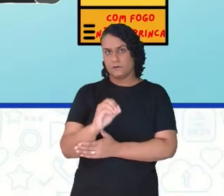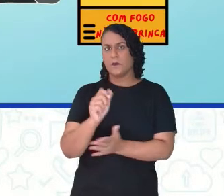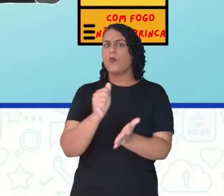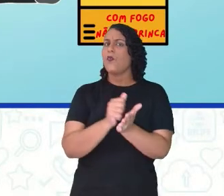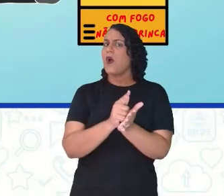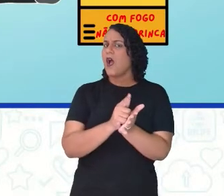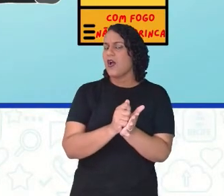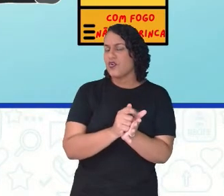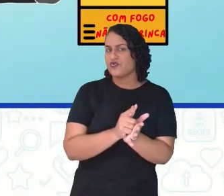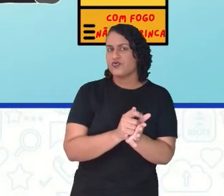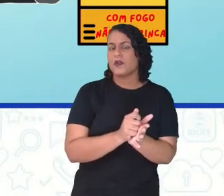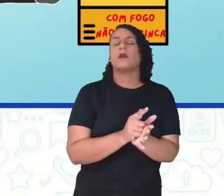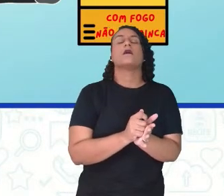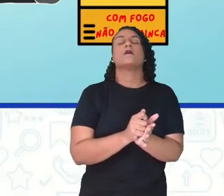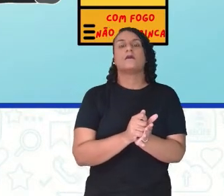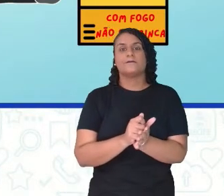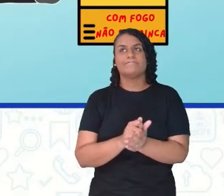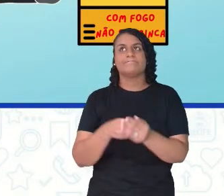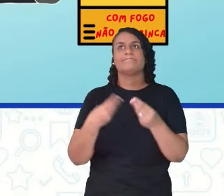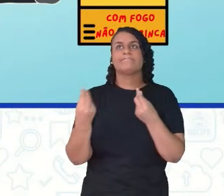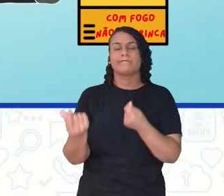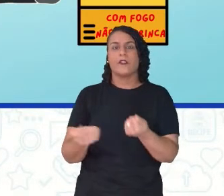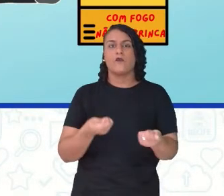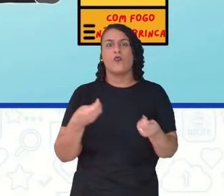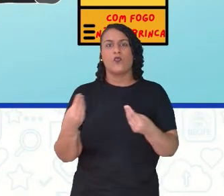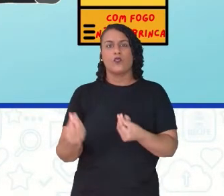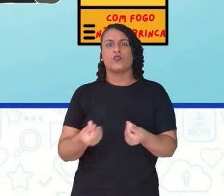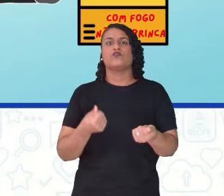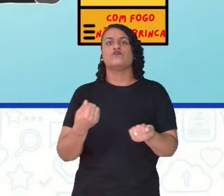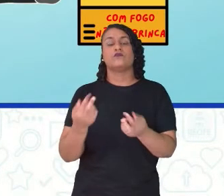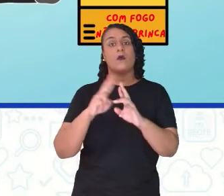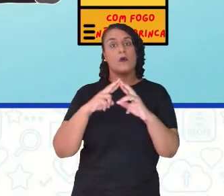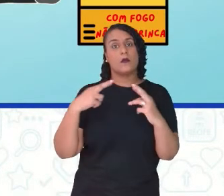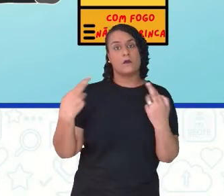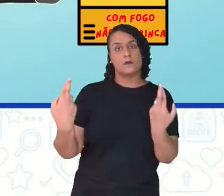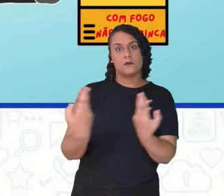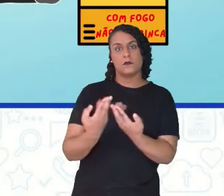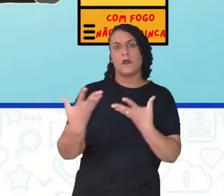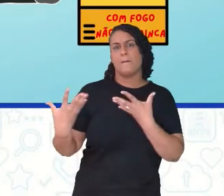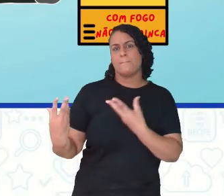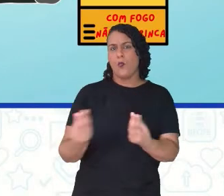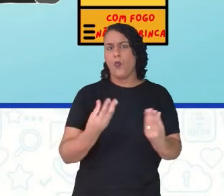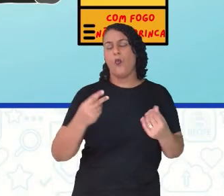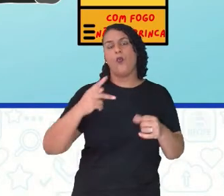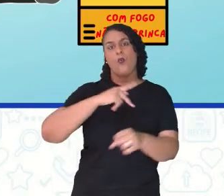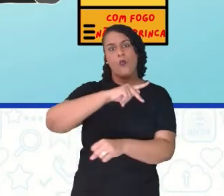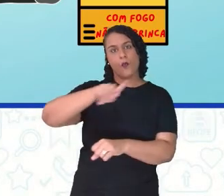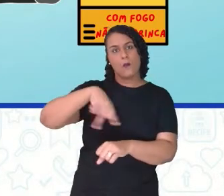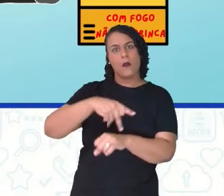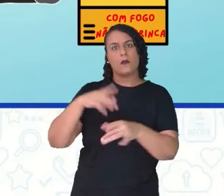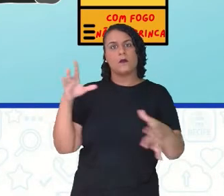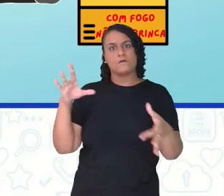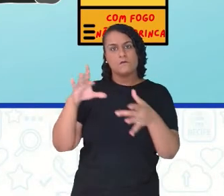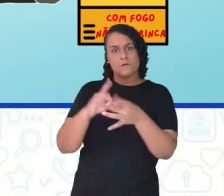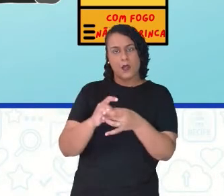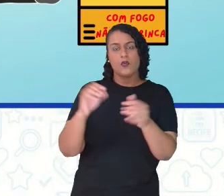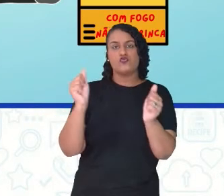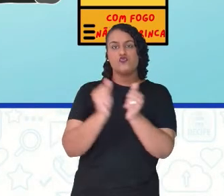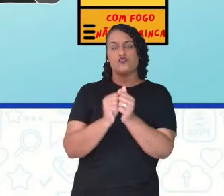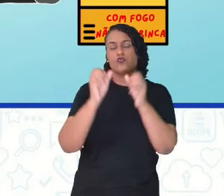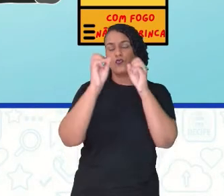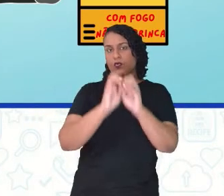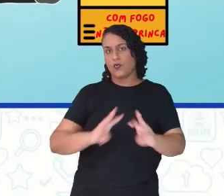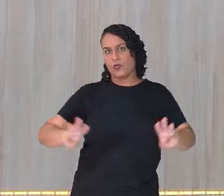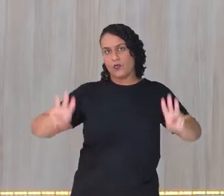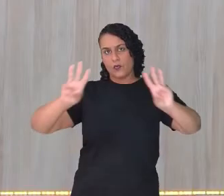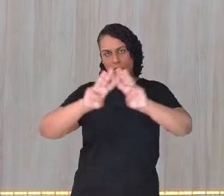foi, né, vamos dizer assim, é uma reunião de muitos países junto à ONU, onde o Brasil